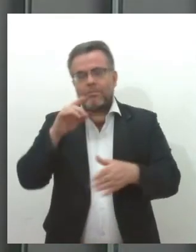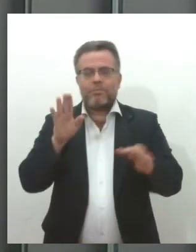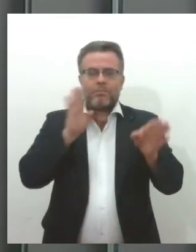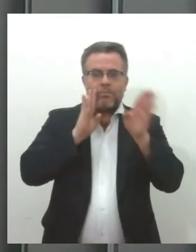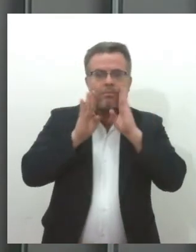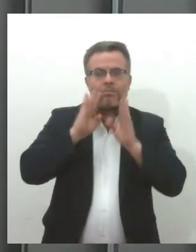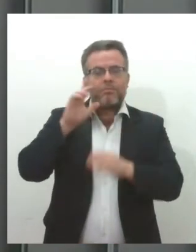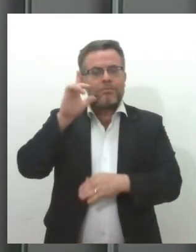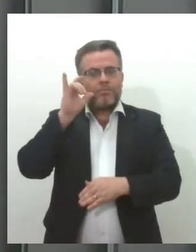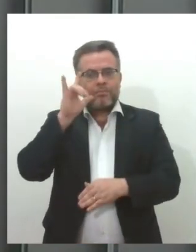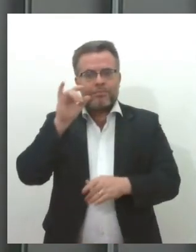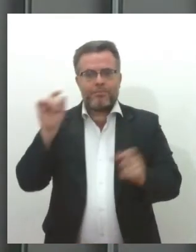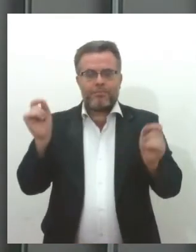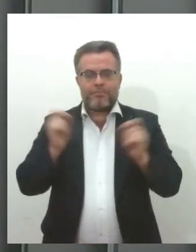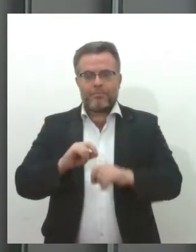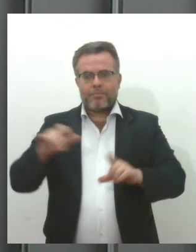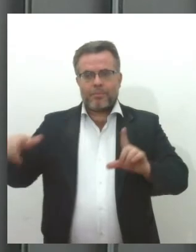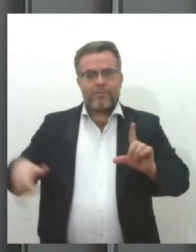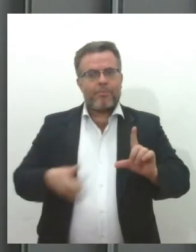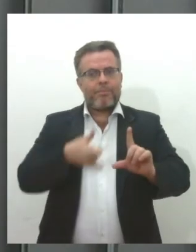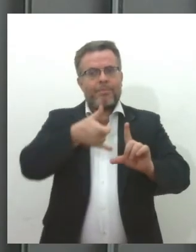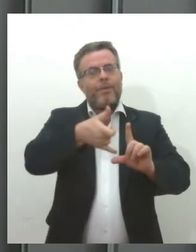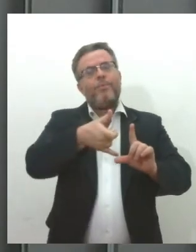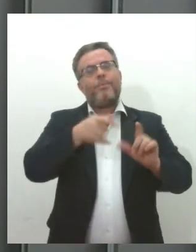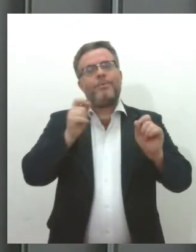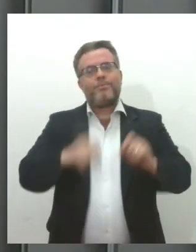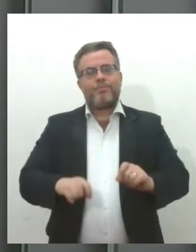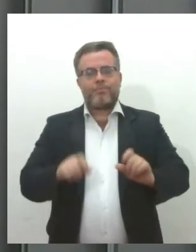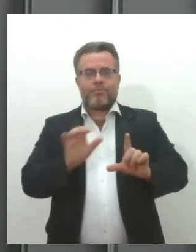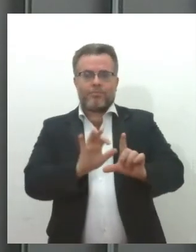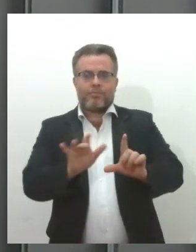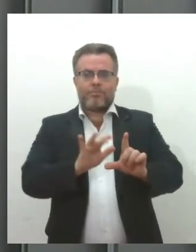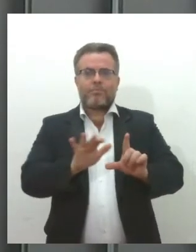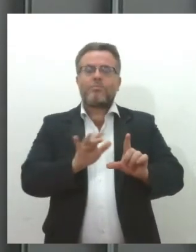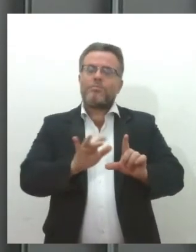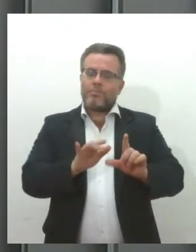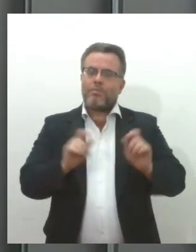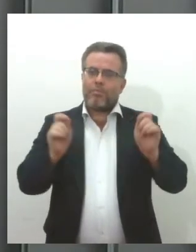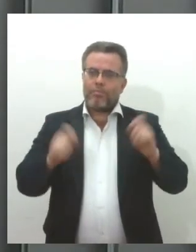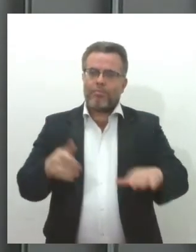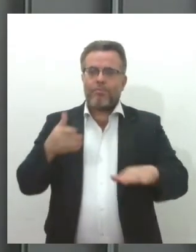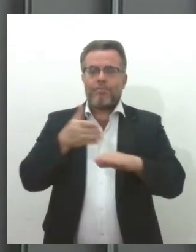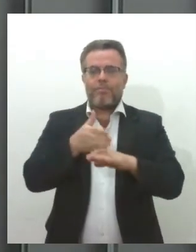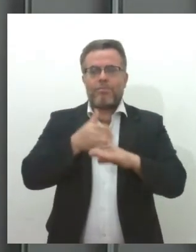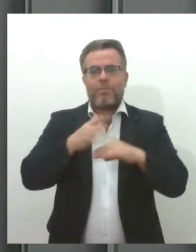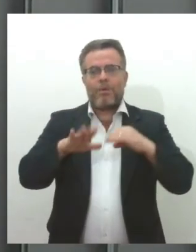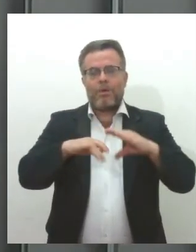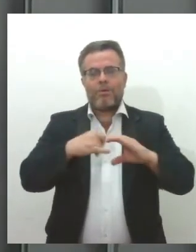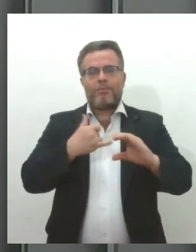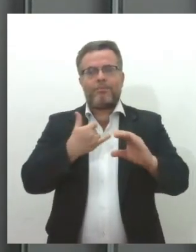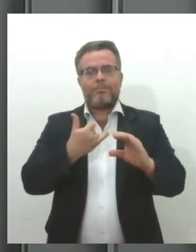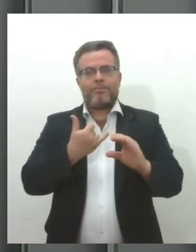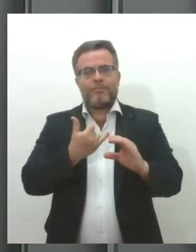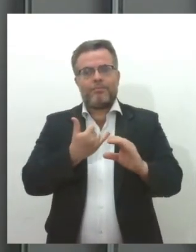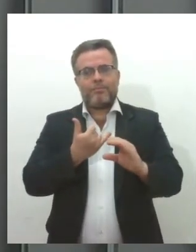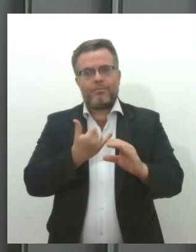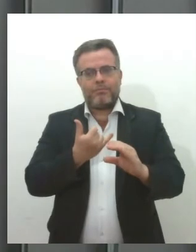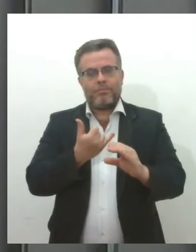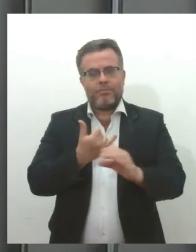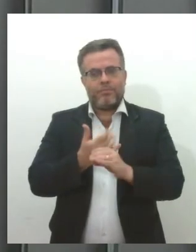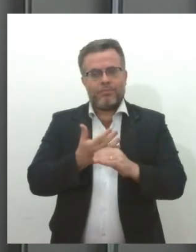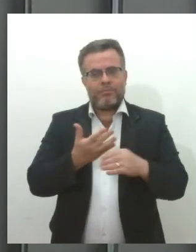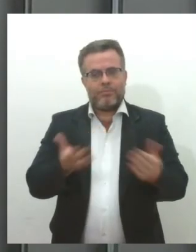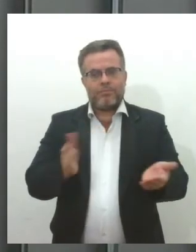Twitter@galera aponte a câmera do seu celular para o QR Code aqui no canto da tela para ter acesso a todo o conteúdo do nosso